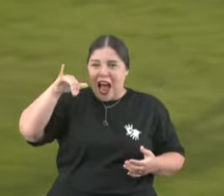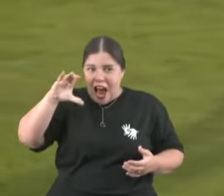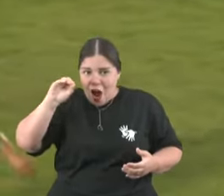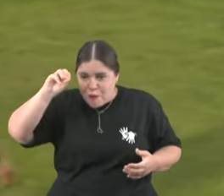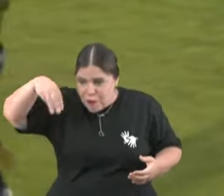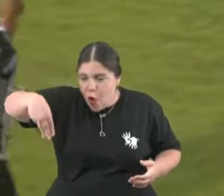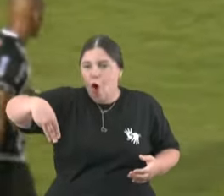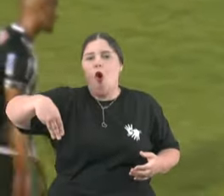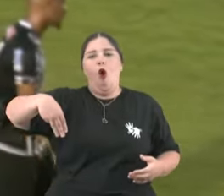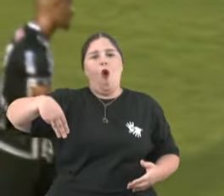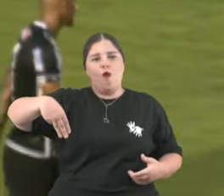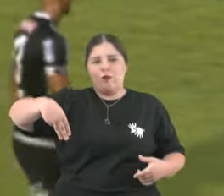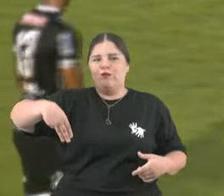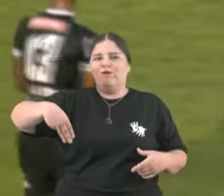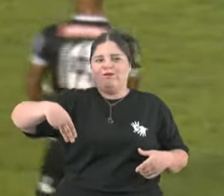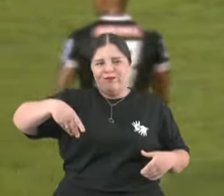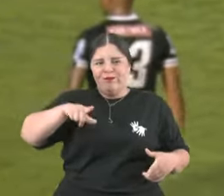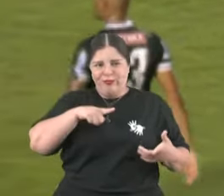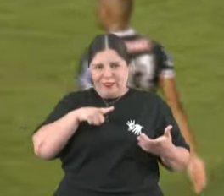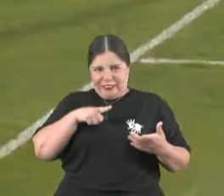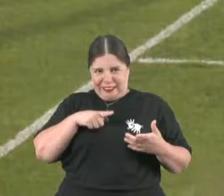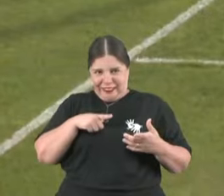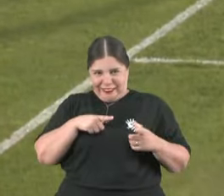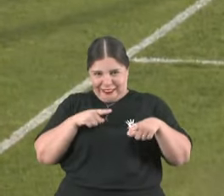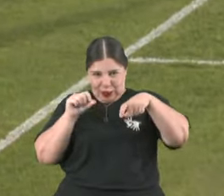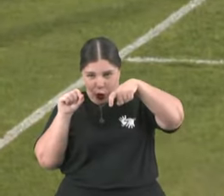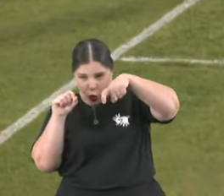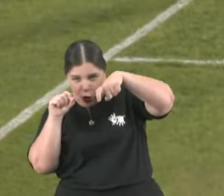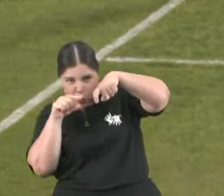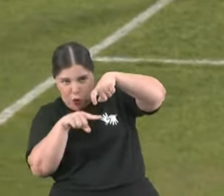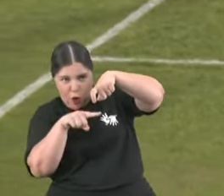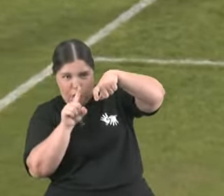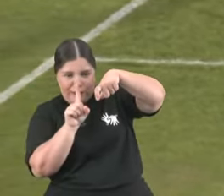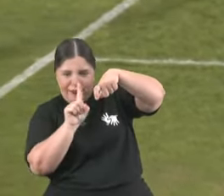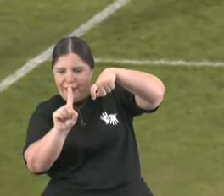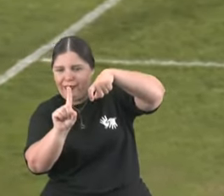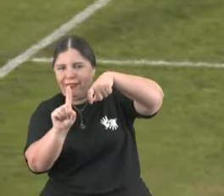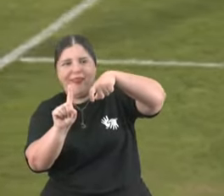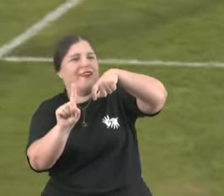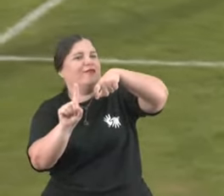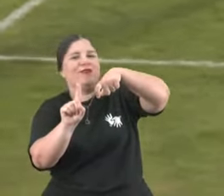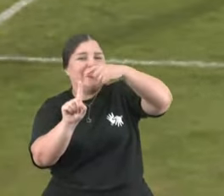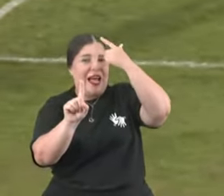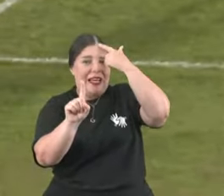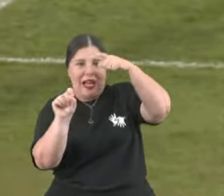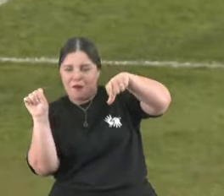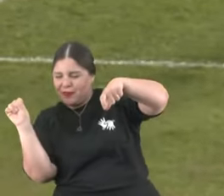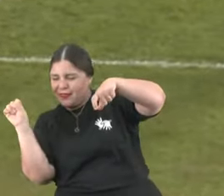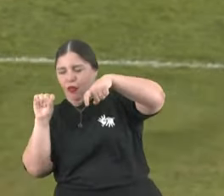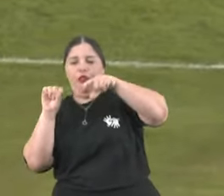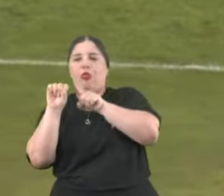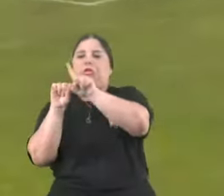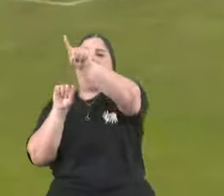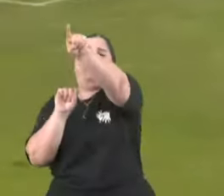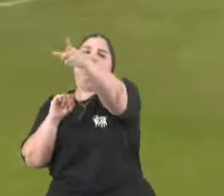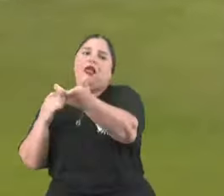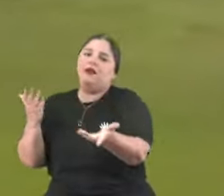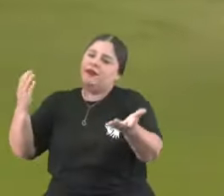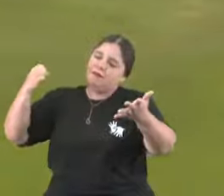a bola e o gol. E ele não fez. Quem tirou o lance é o